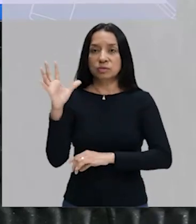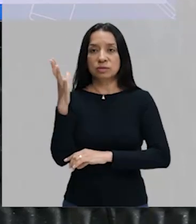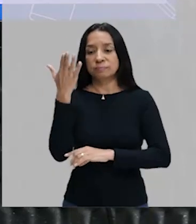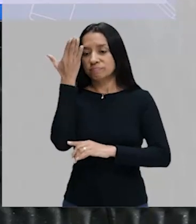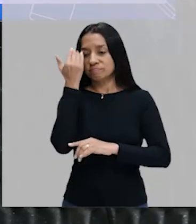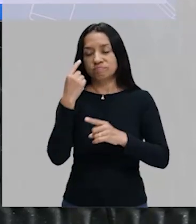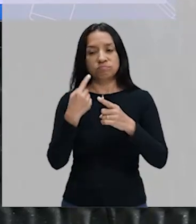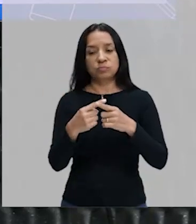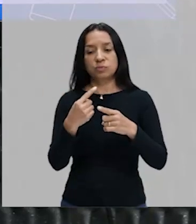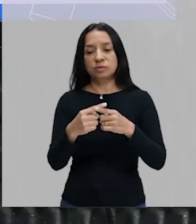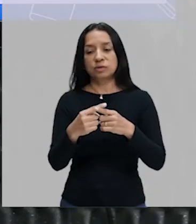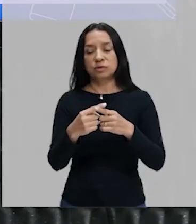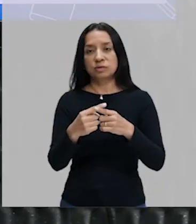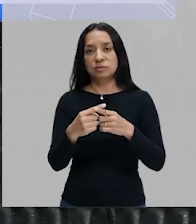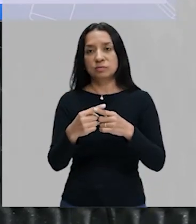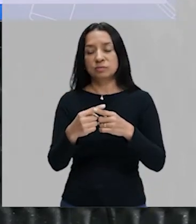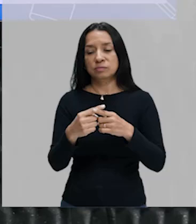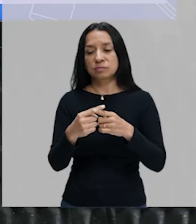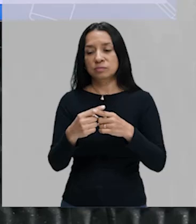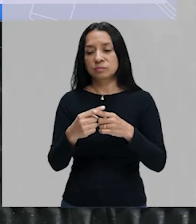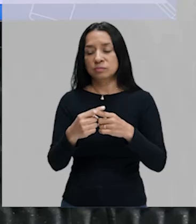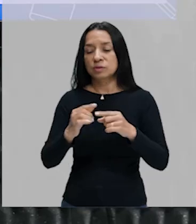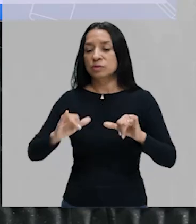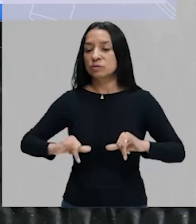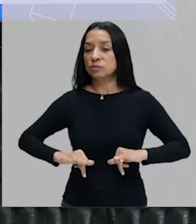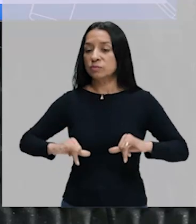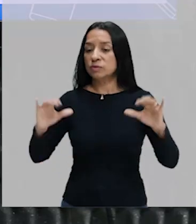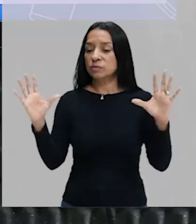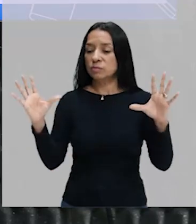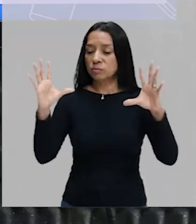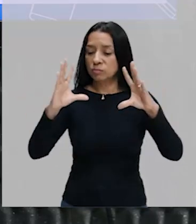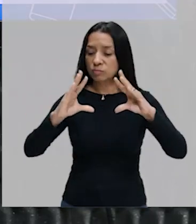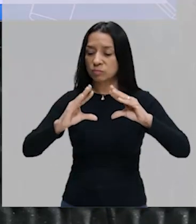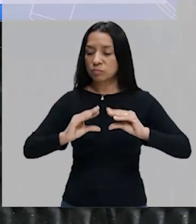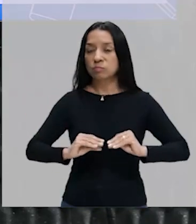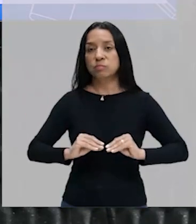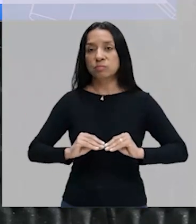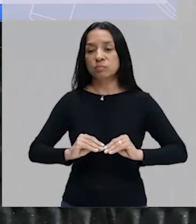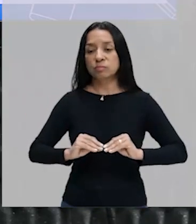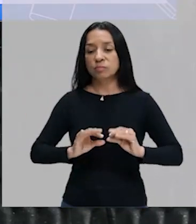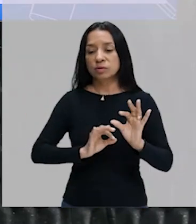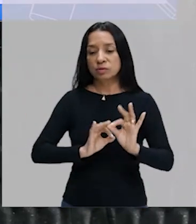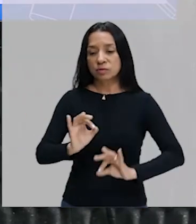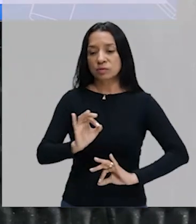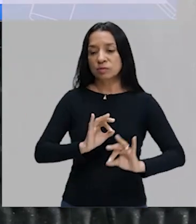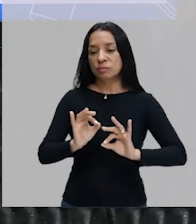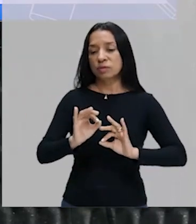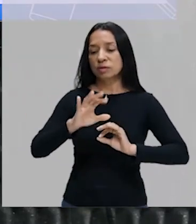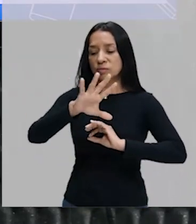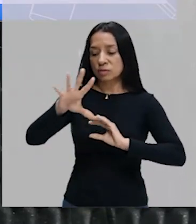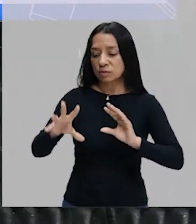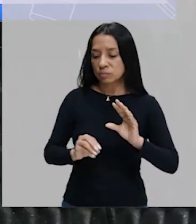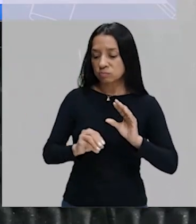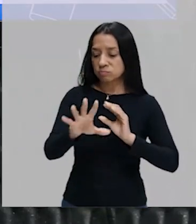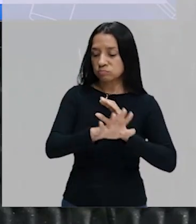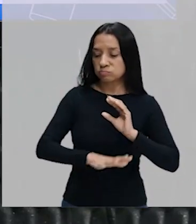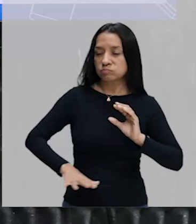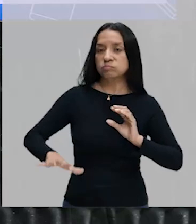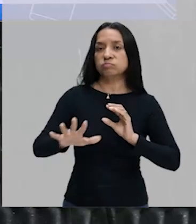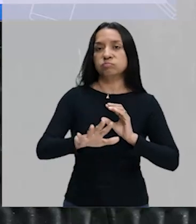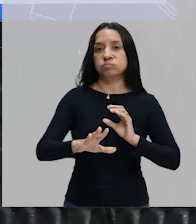sabe porquê, elas sofreram um soterramento, né? E formaram depósitos de carvão